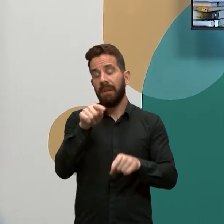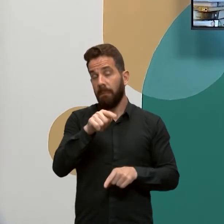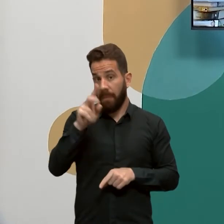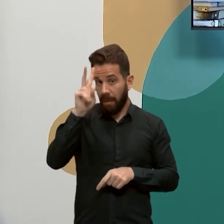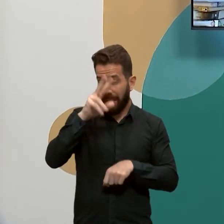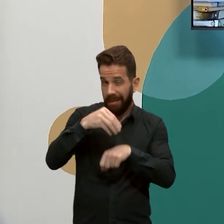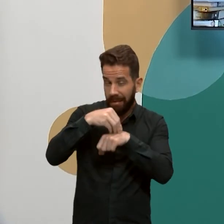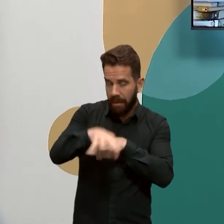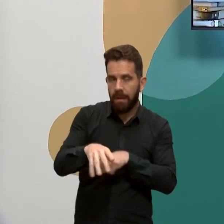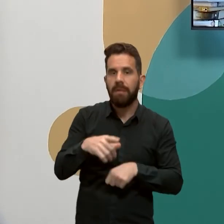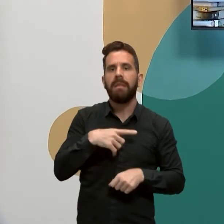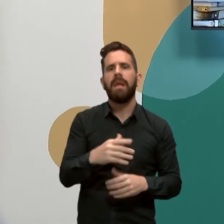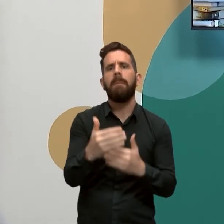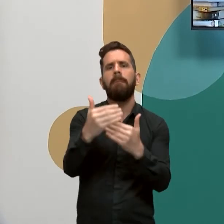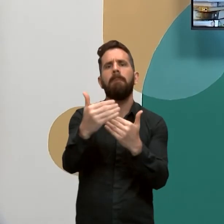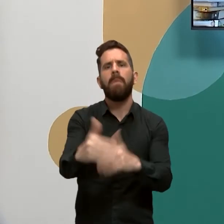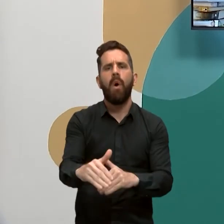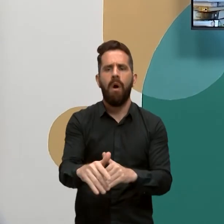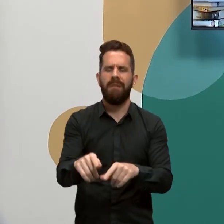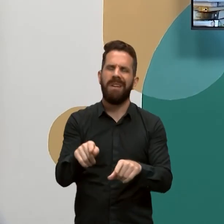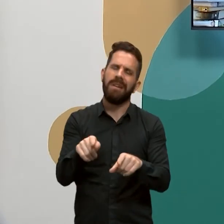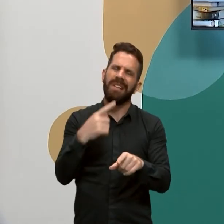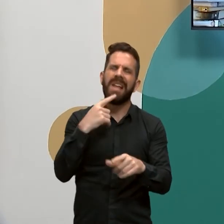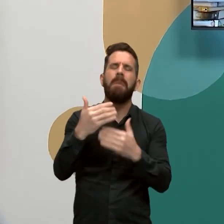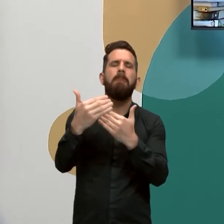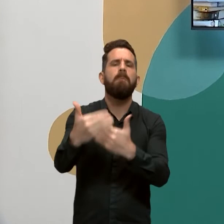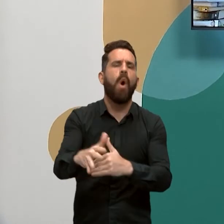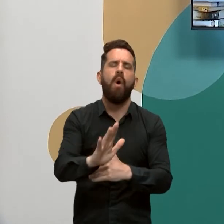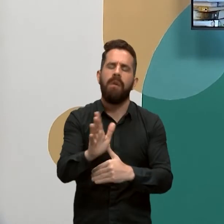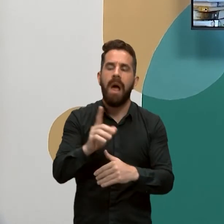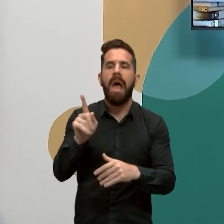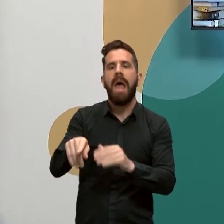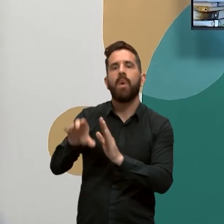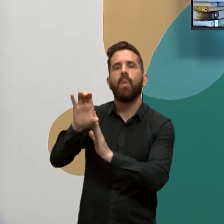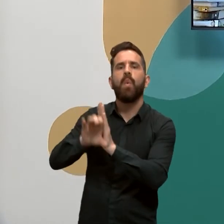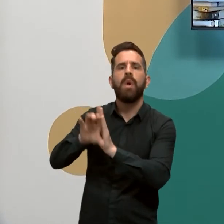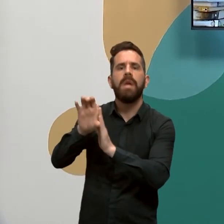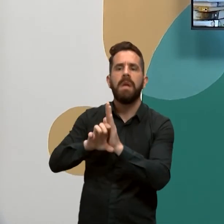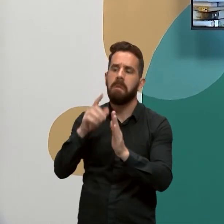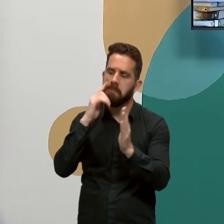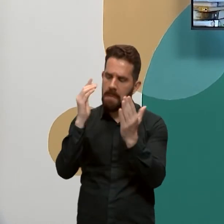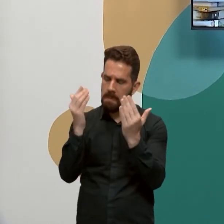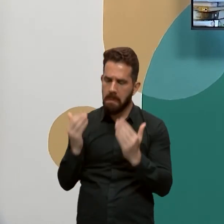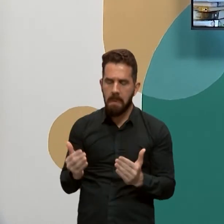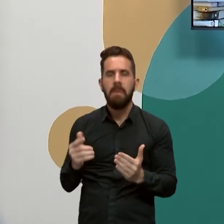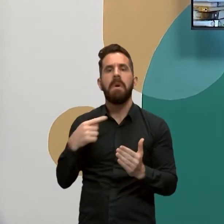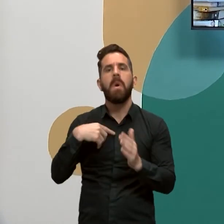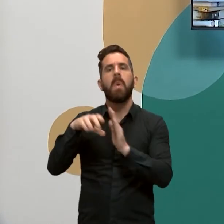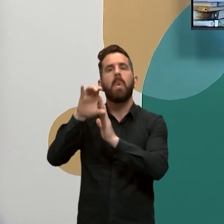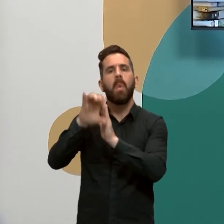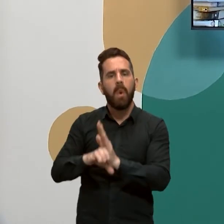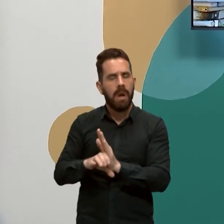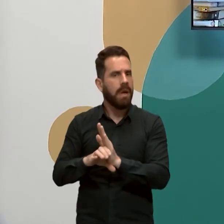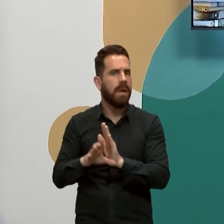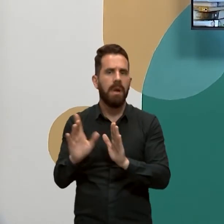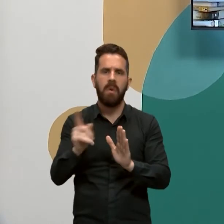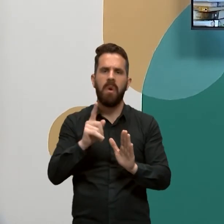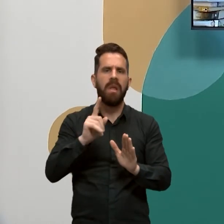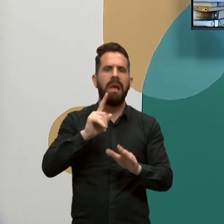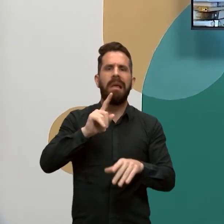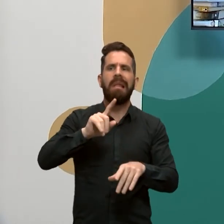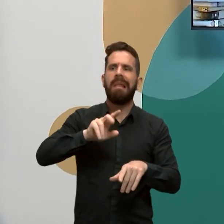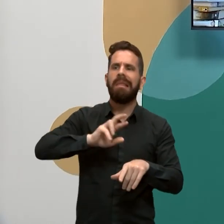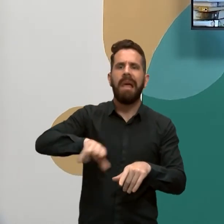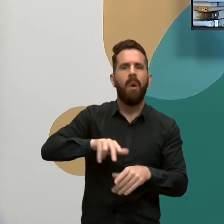uma prova de currículo, mas essa prova não é eliminatória, é apenas classificatória, então qualquer um pode fazer, mesmo que não